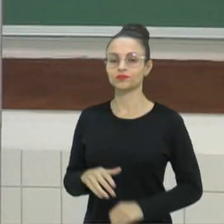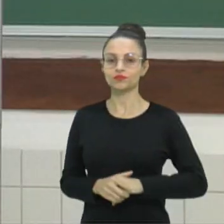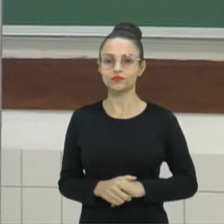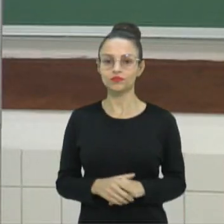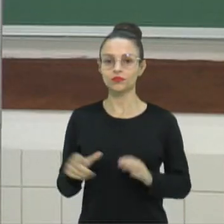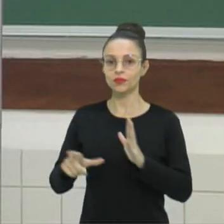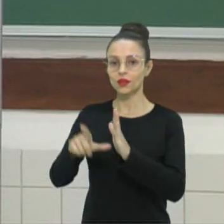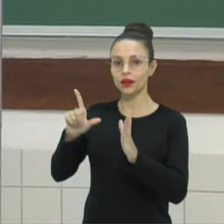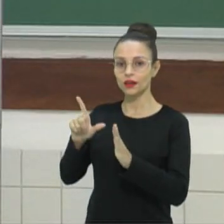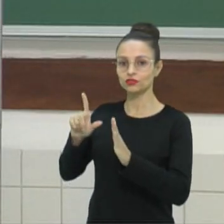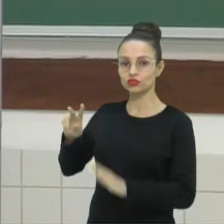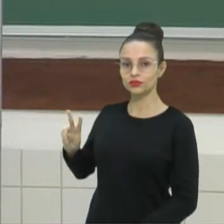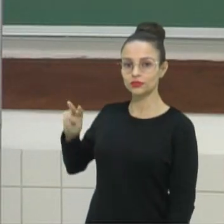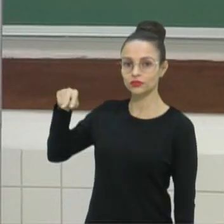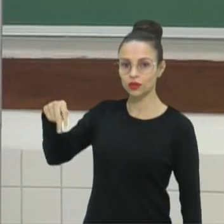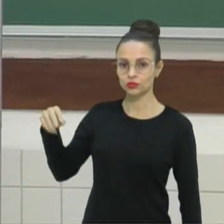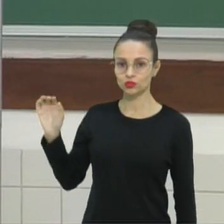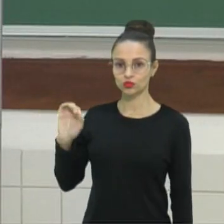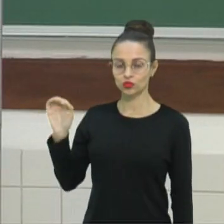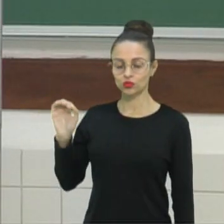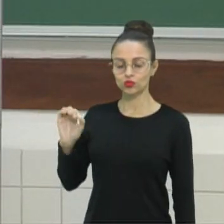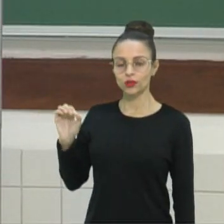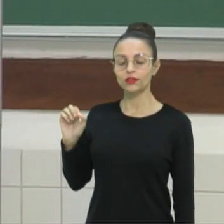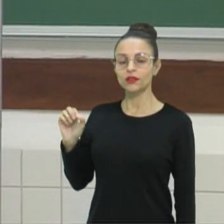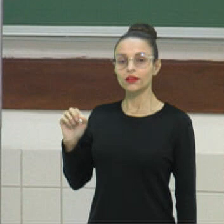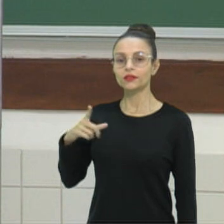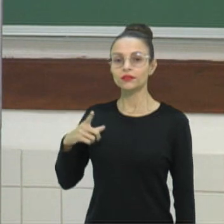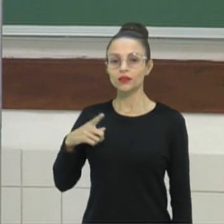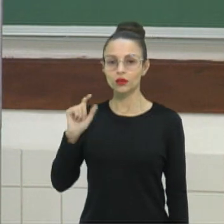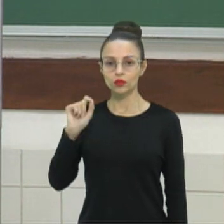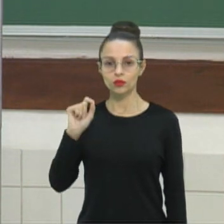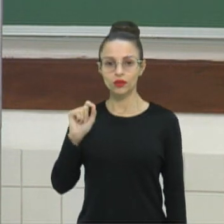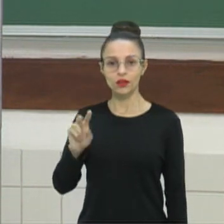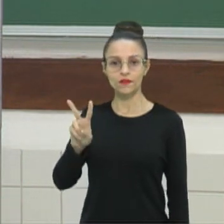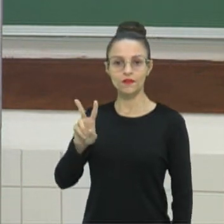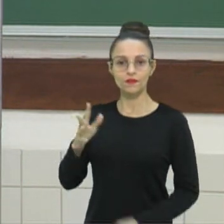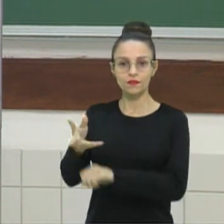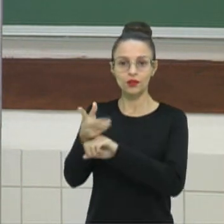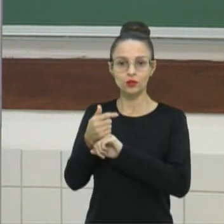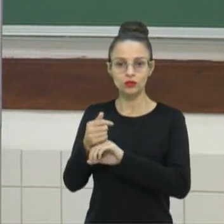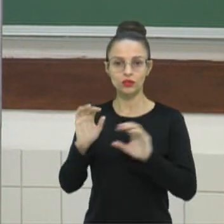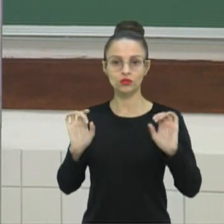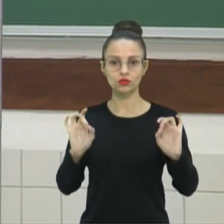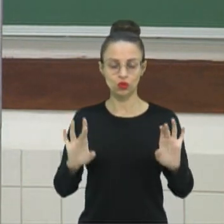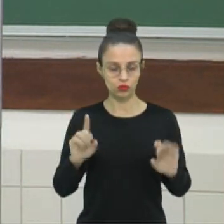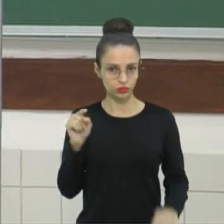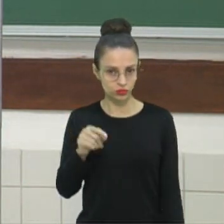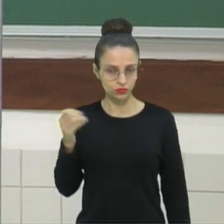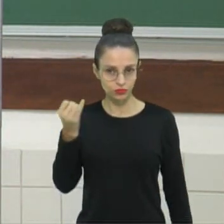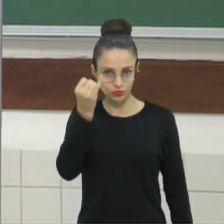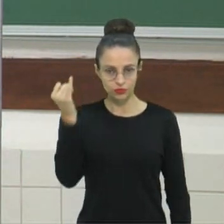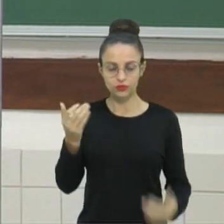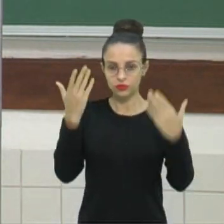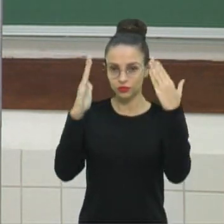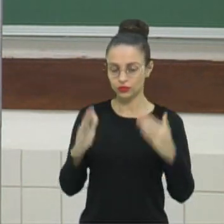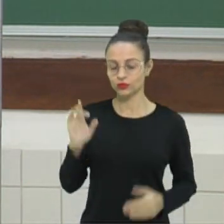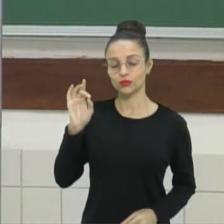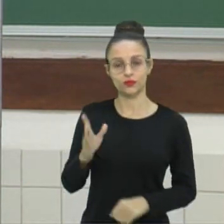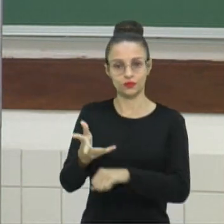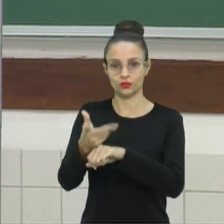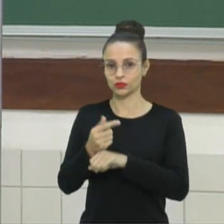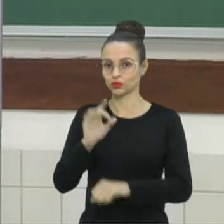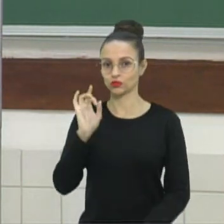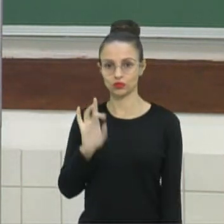do salto, o nosso pequeno atleta ele tem apenas velocidade, certo? Isso é uma coisa importante de analisar. Só tem